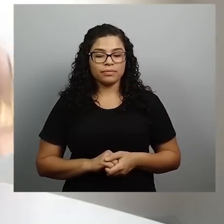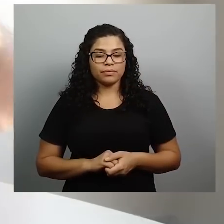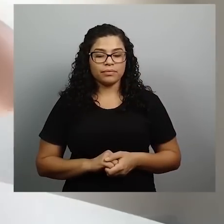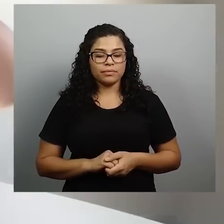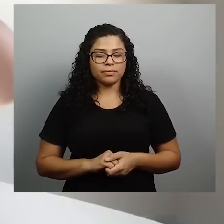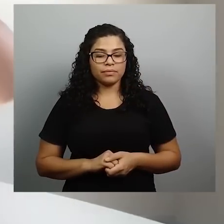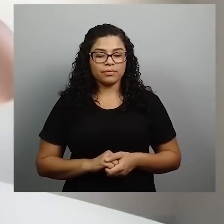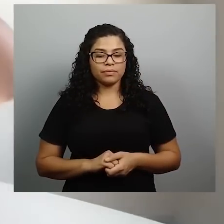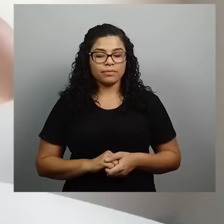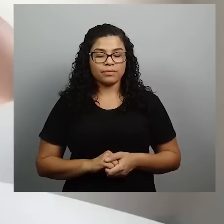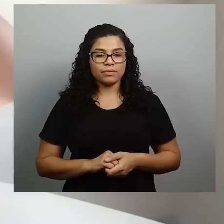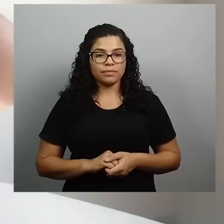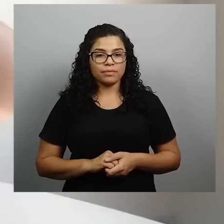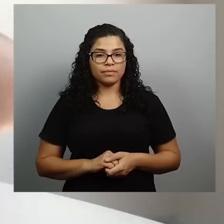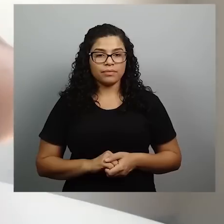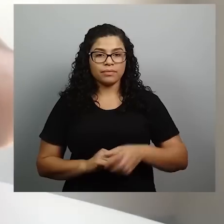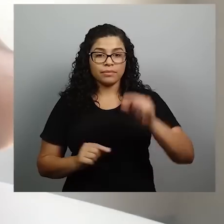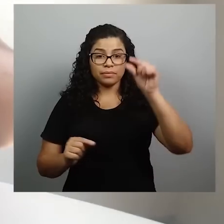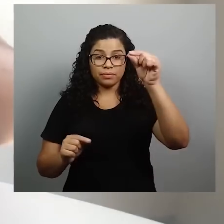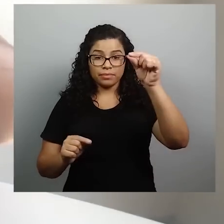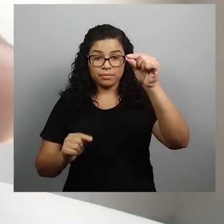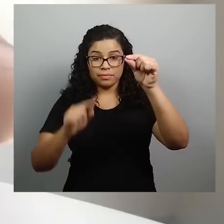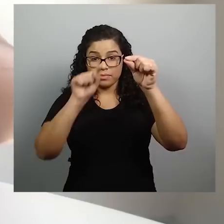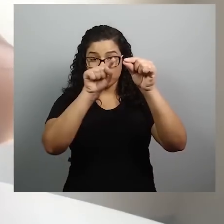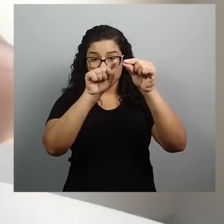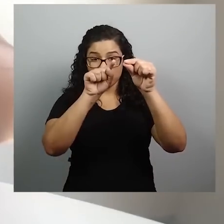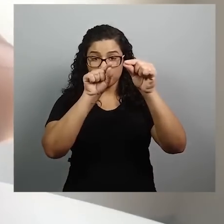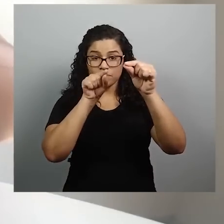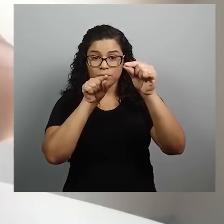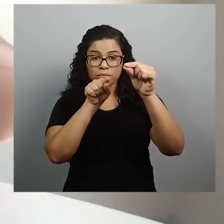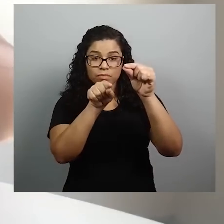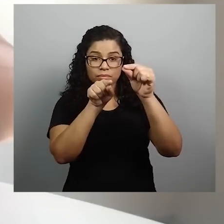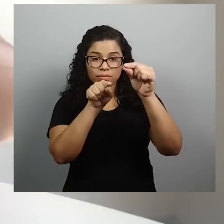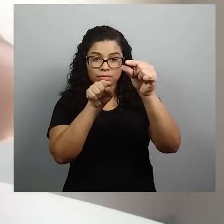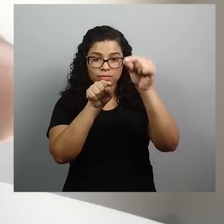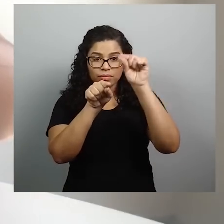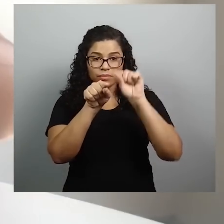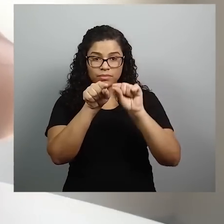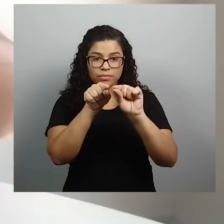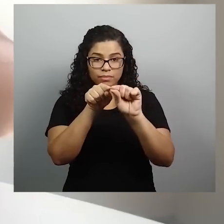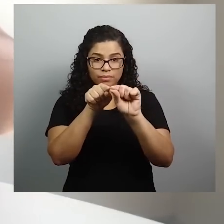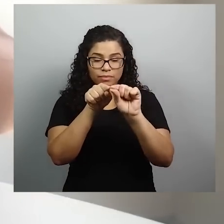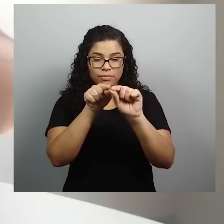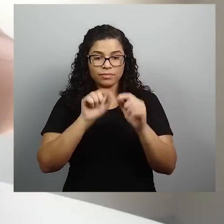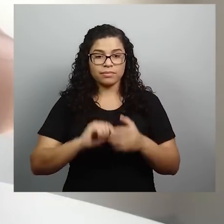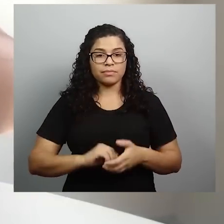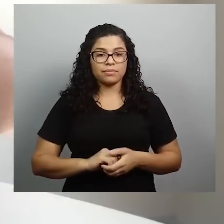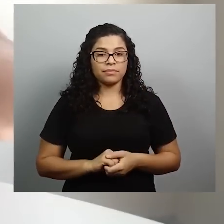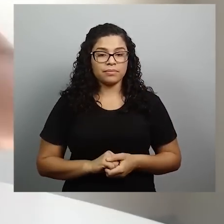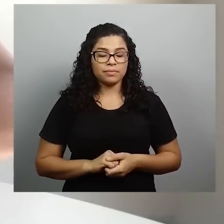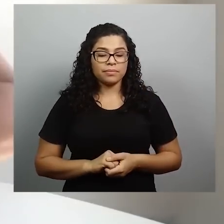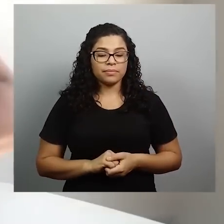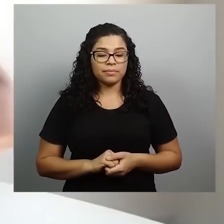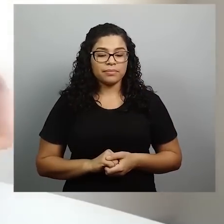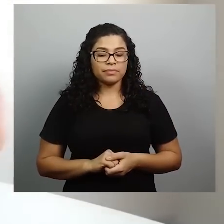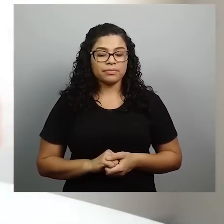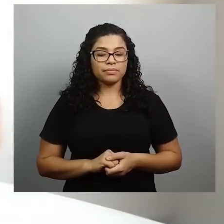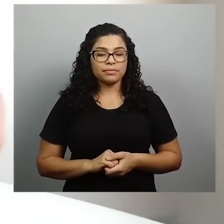E vamos pegar esta pontinha e colocar neste centro aqui, nesse ponto aqui.